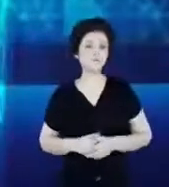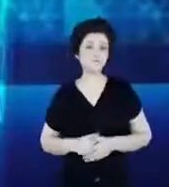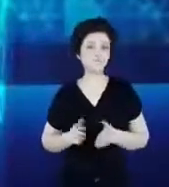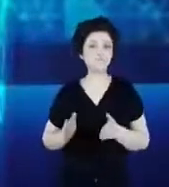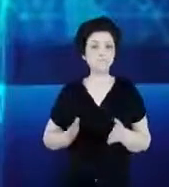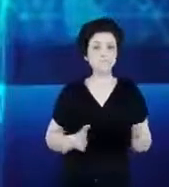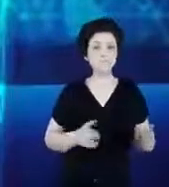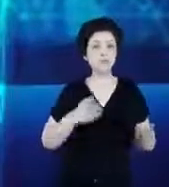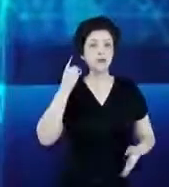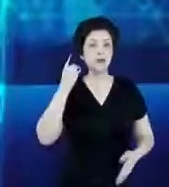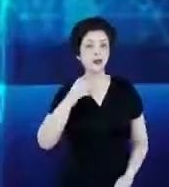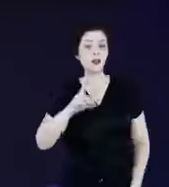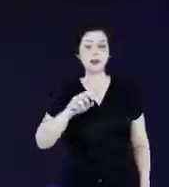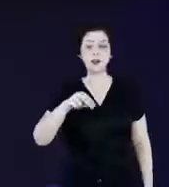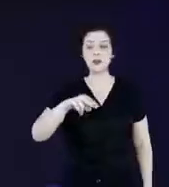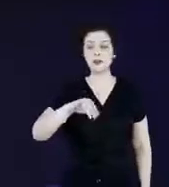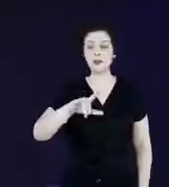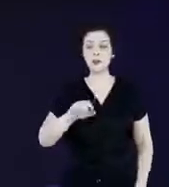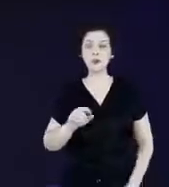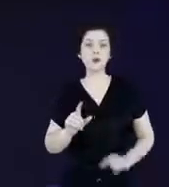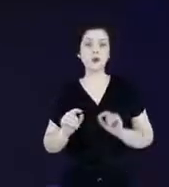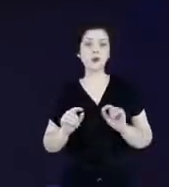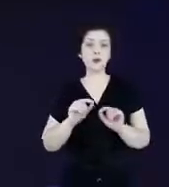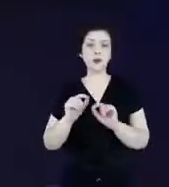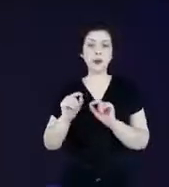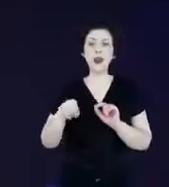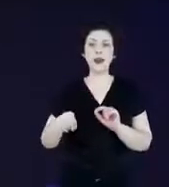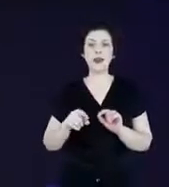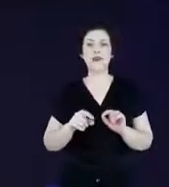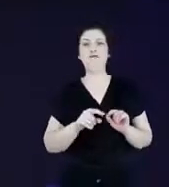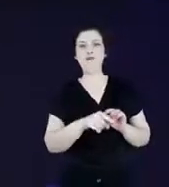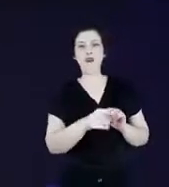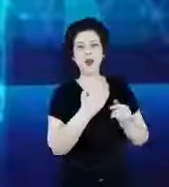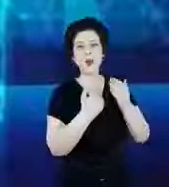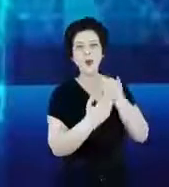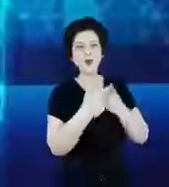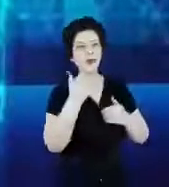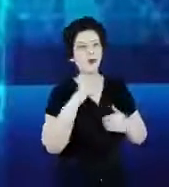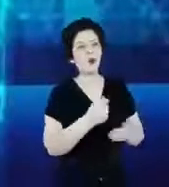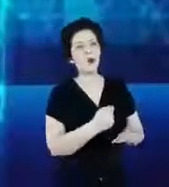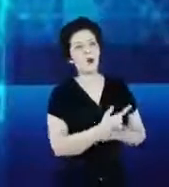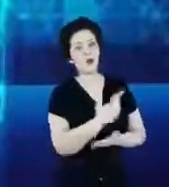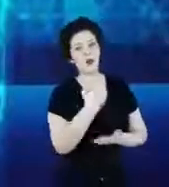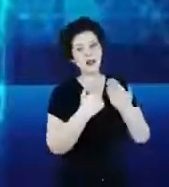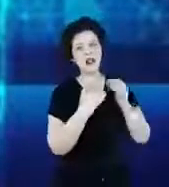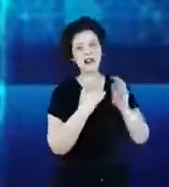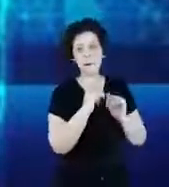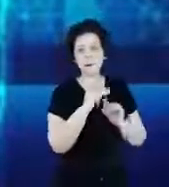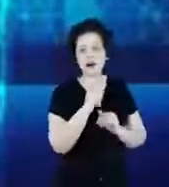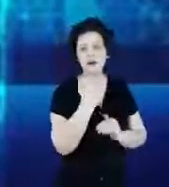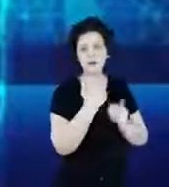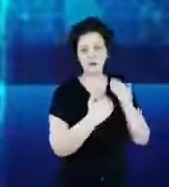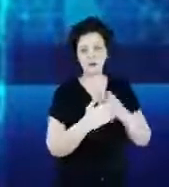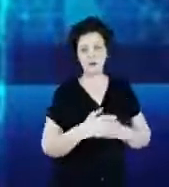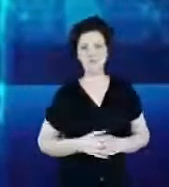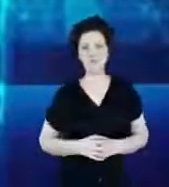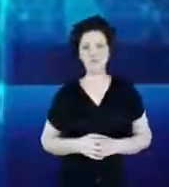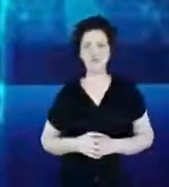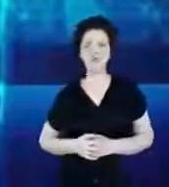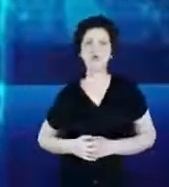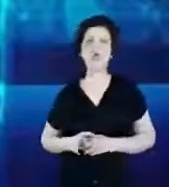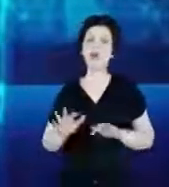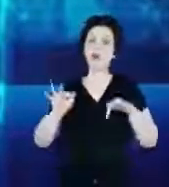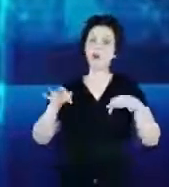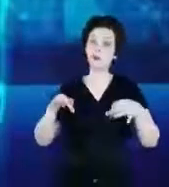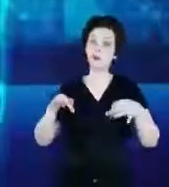deputado Danilo Fortes, um prato de feijão a mais na mesa desse consumidor carente. Bom, e para finalizar,